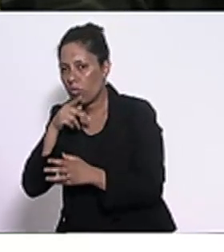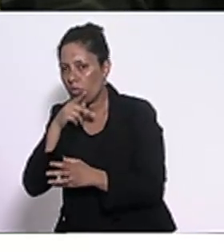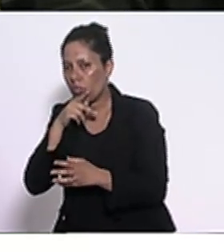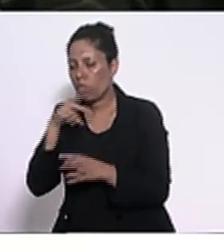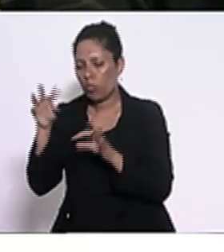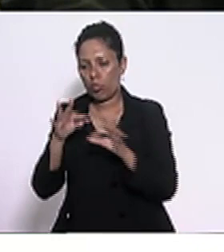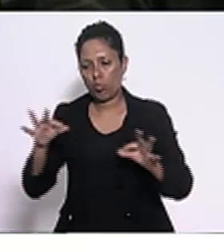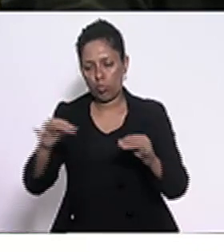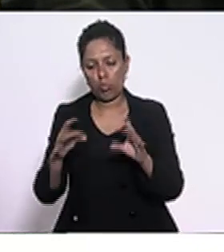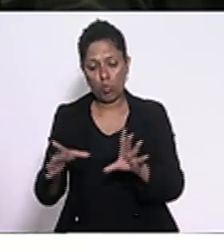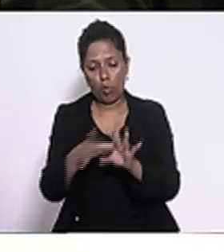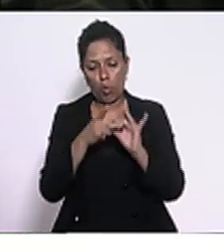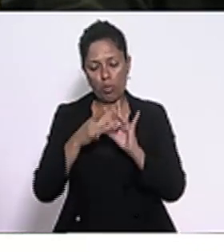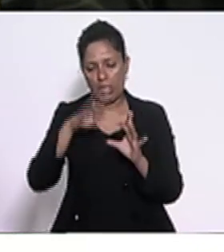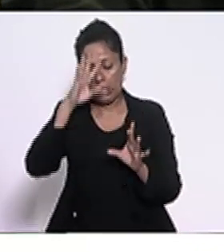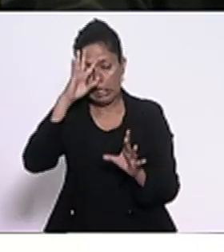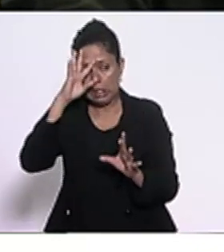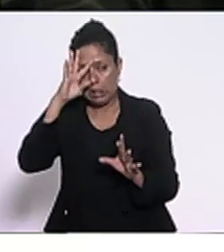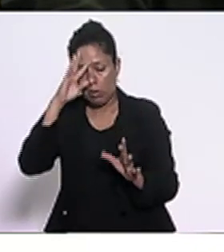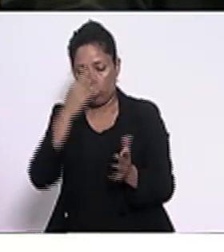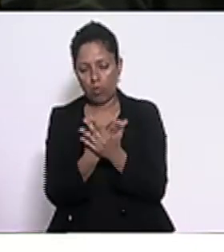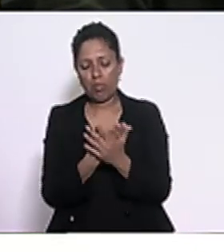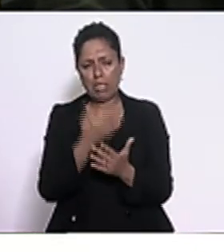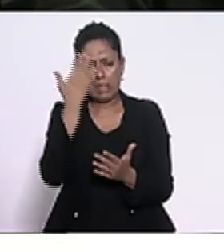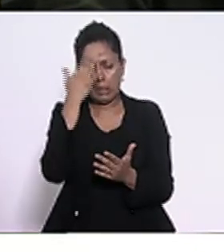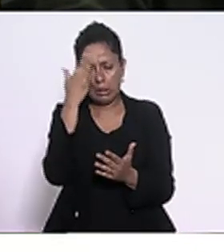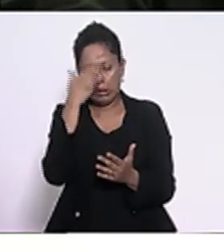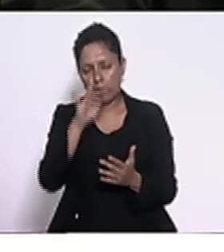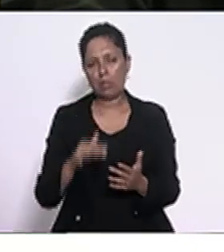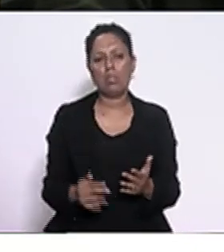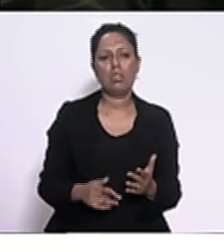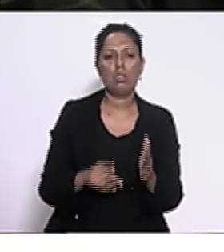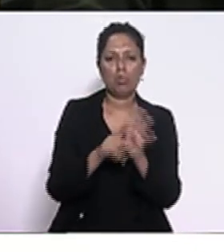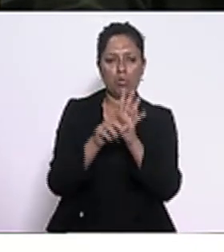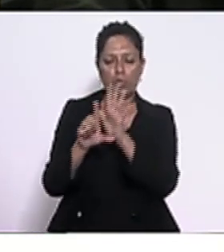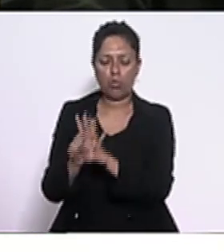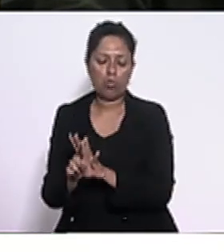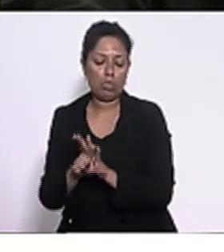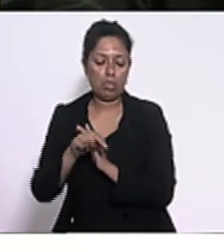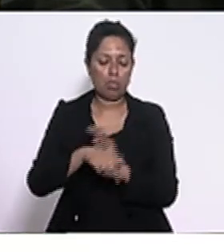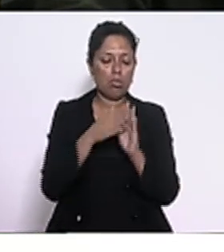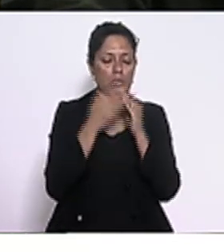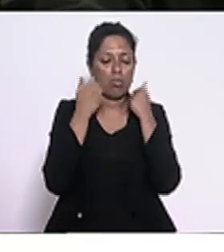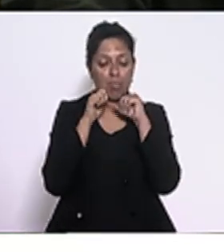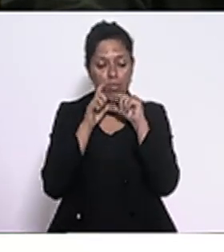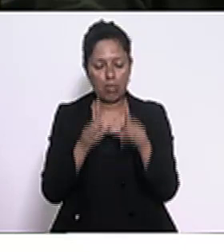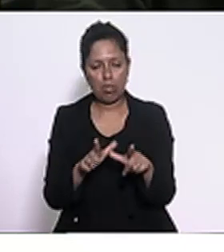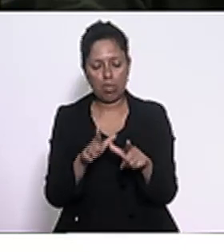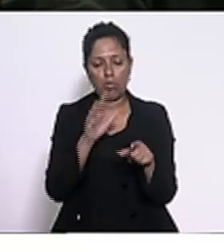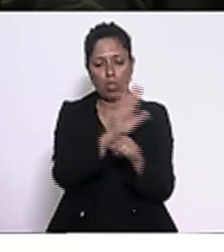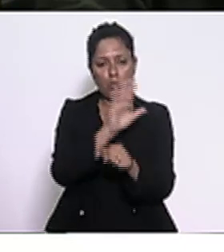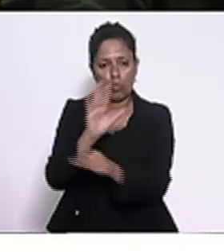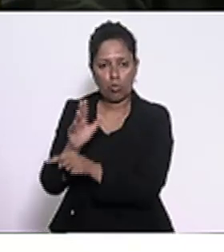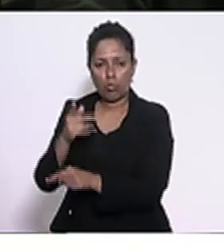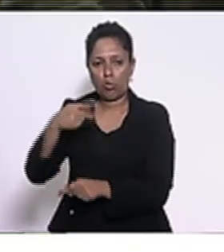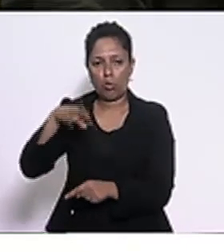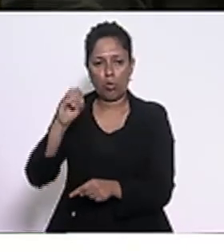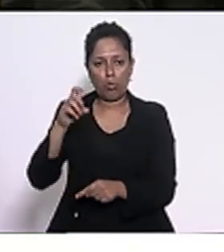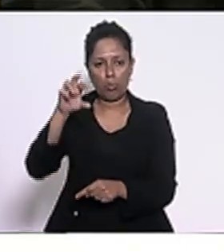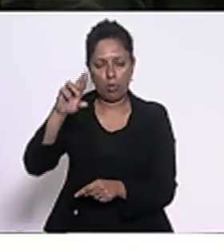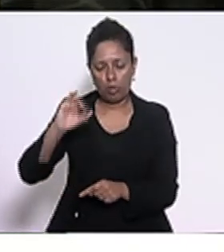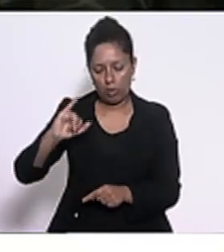situação entenderam o plano e a LERJ deu um passo importante para o Proderj seguir